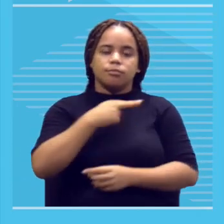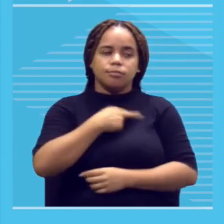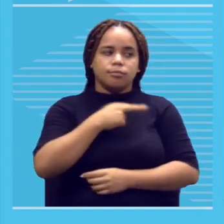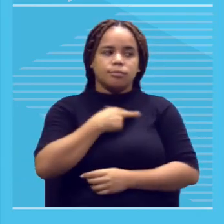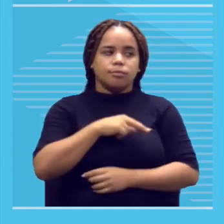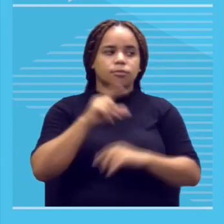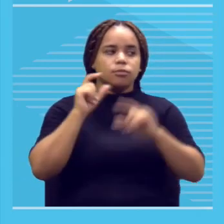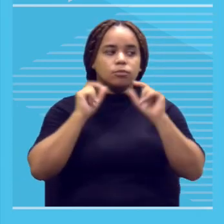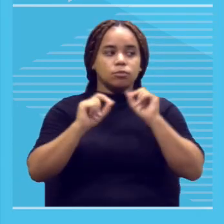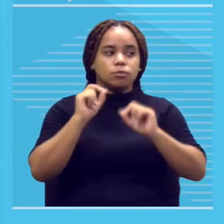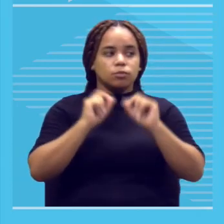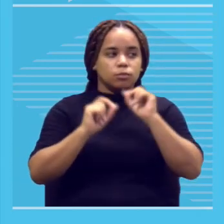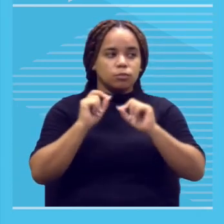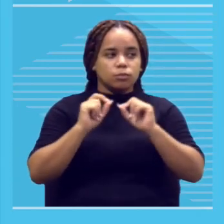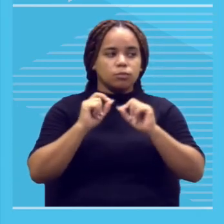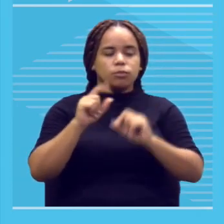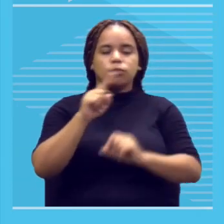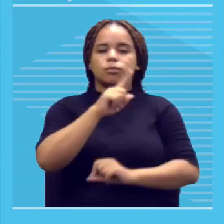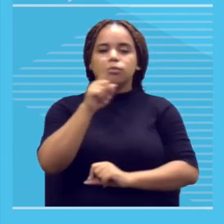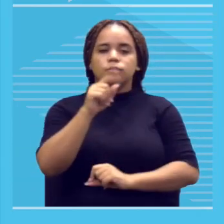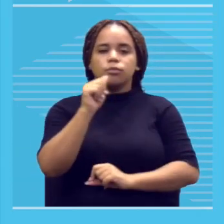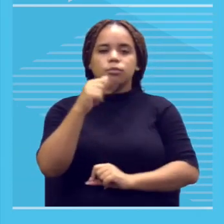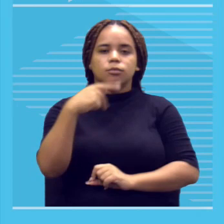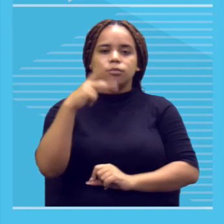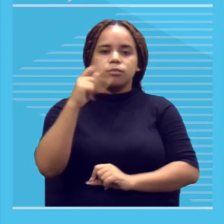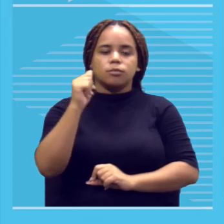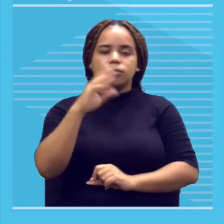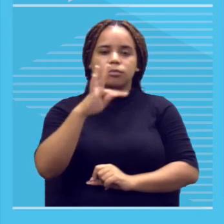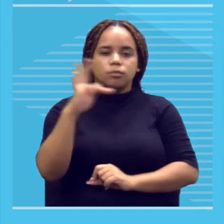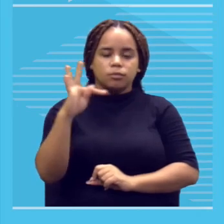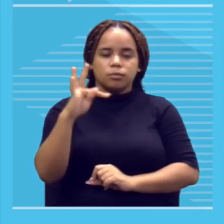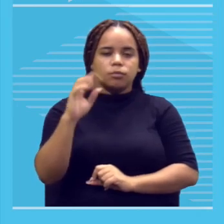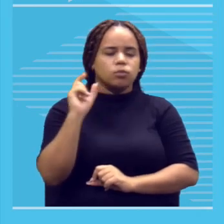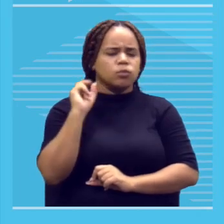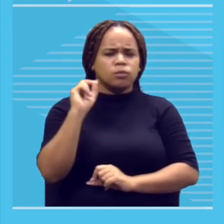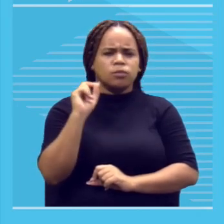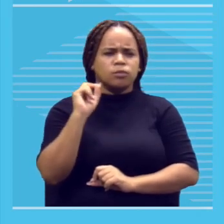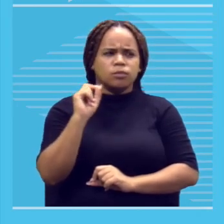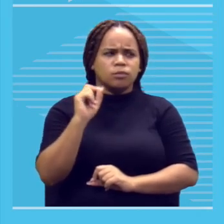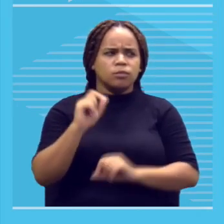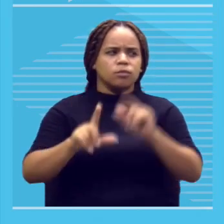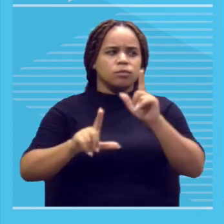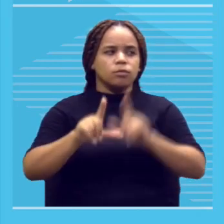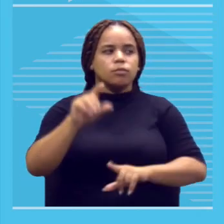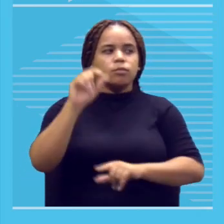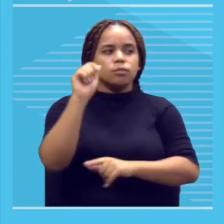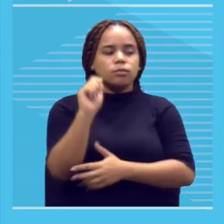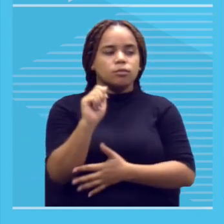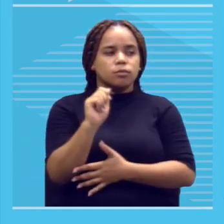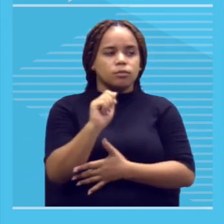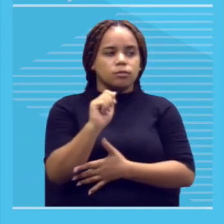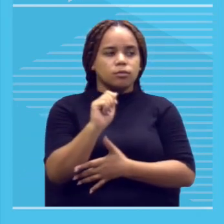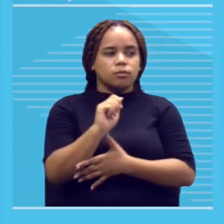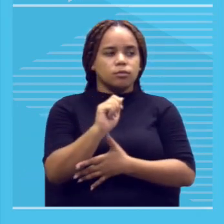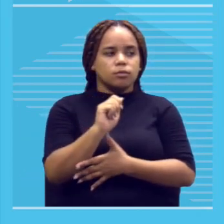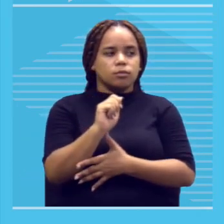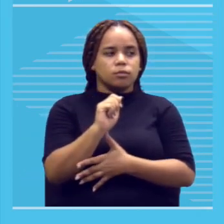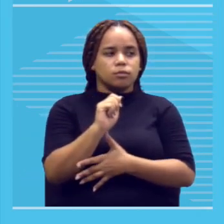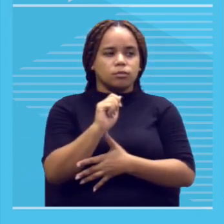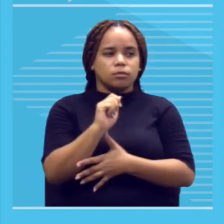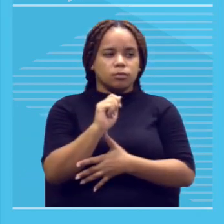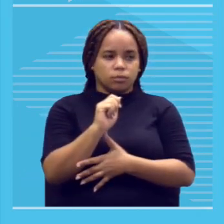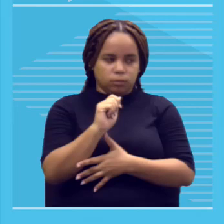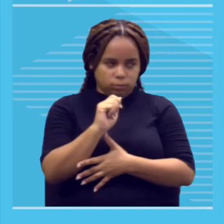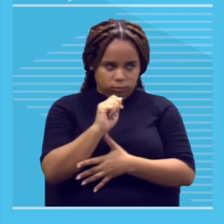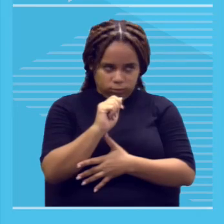O que é esse zacate o que afinal é zacácio letra a rezar e aceitar